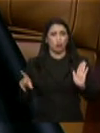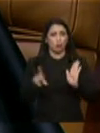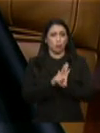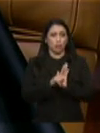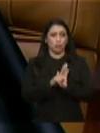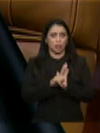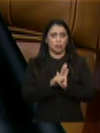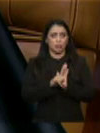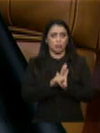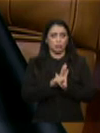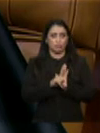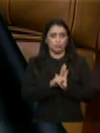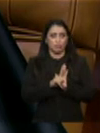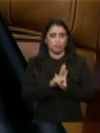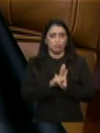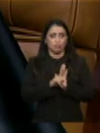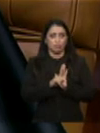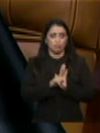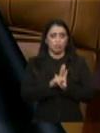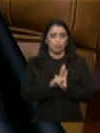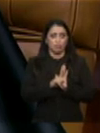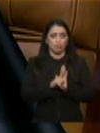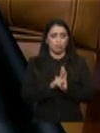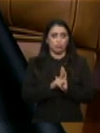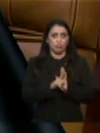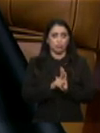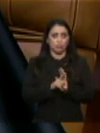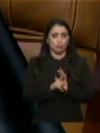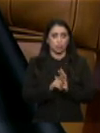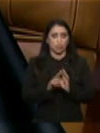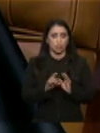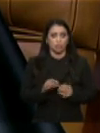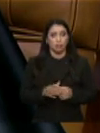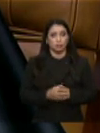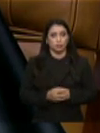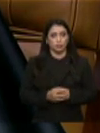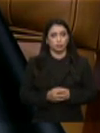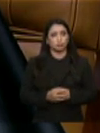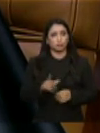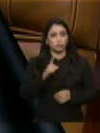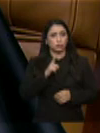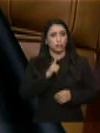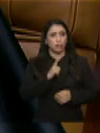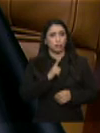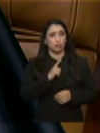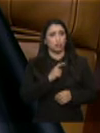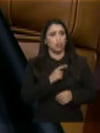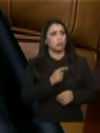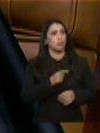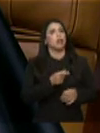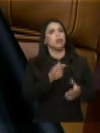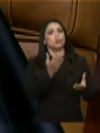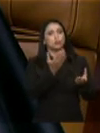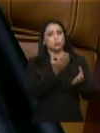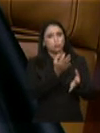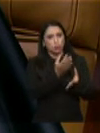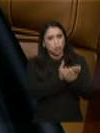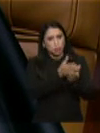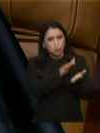estrito. A apreciação, creio eu, deve se dar a partir das particularidades de cada julgamento em que houver a declaração